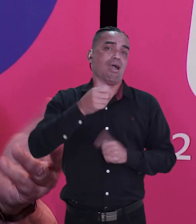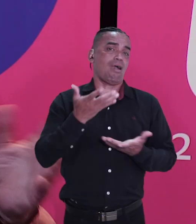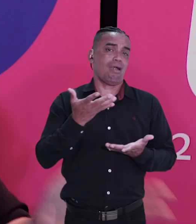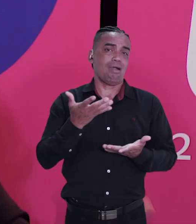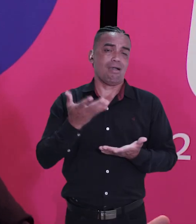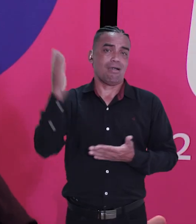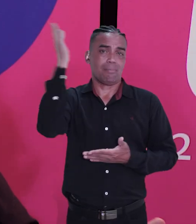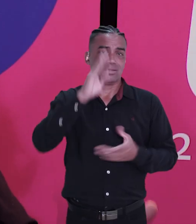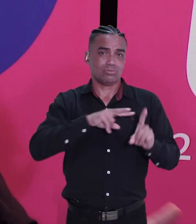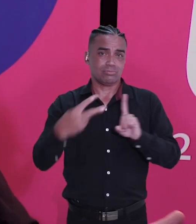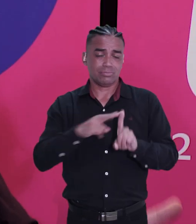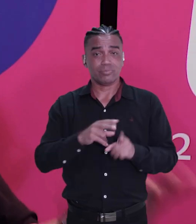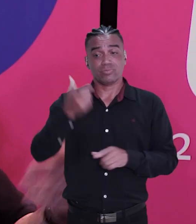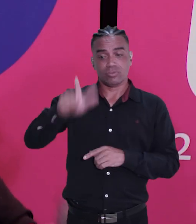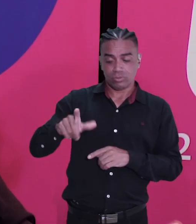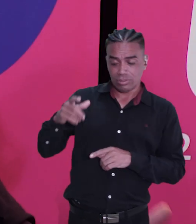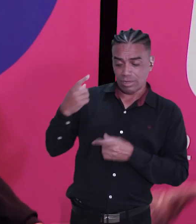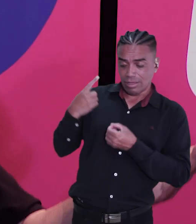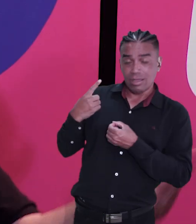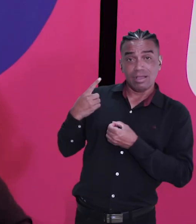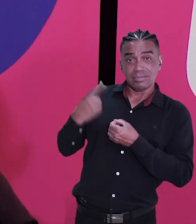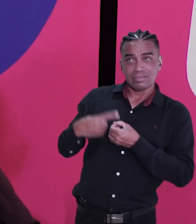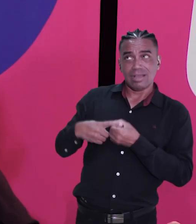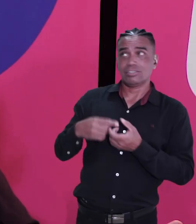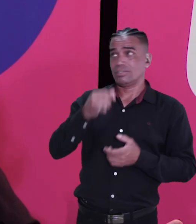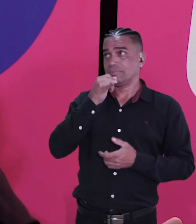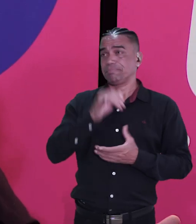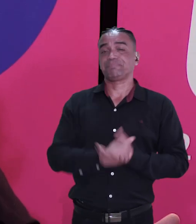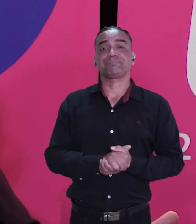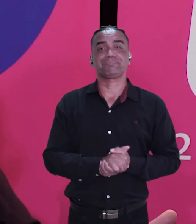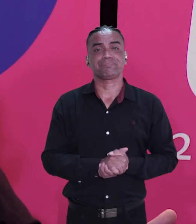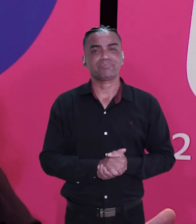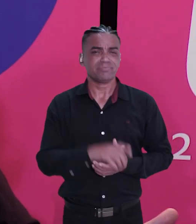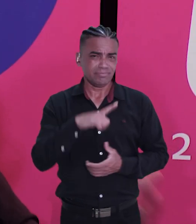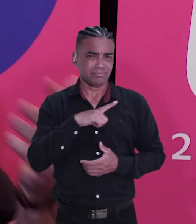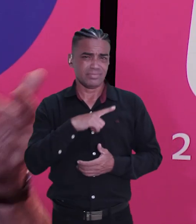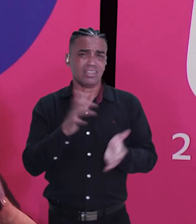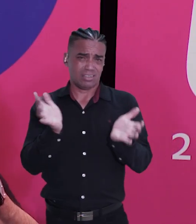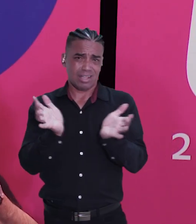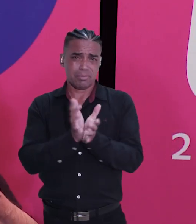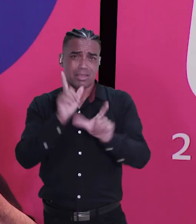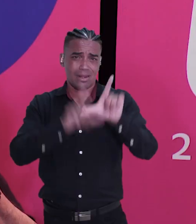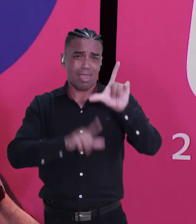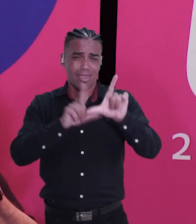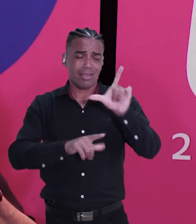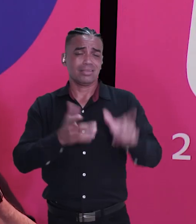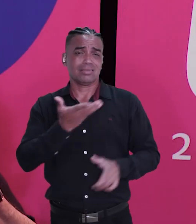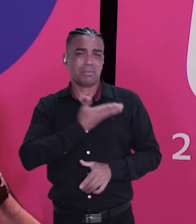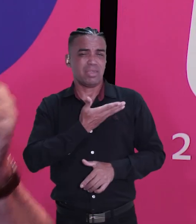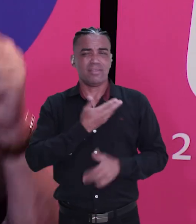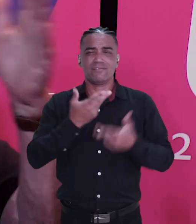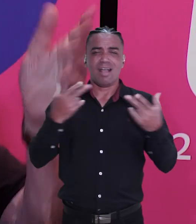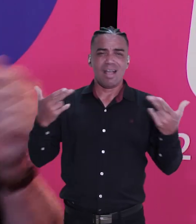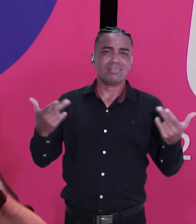modernizarem. Isso é normal, né? A única cidade... Então, por exemplo, quando Quando eu tenho colegas lá na Academia Brasileira de